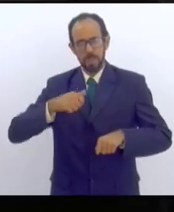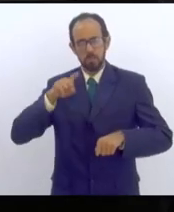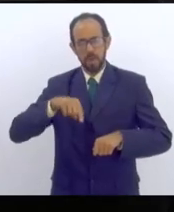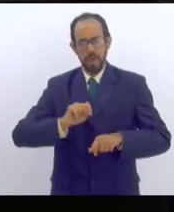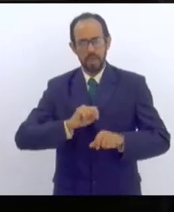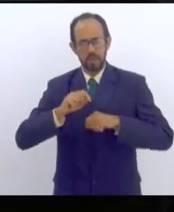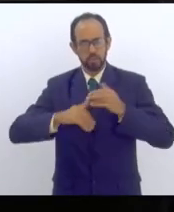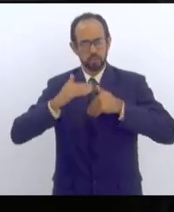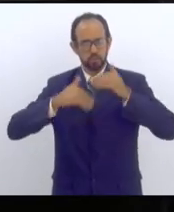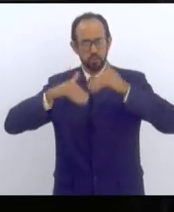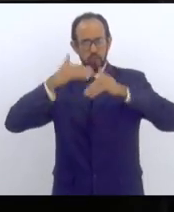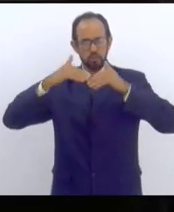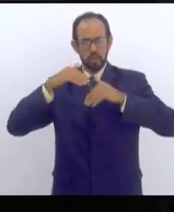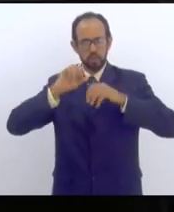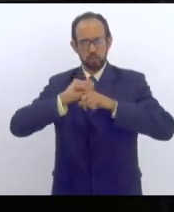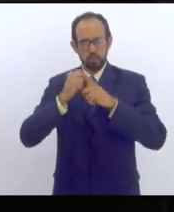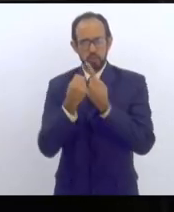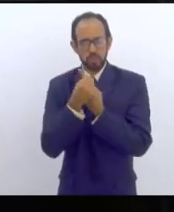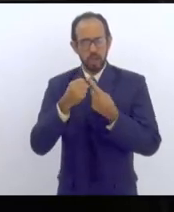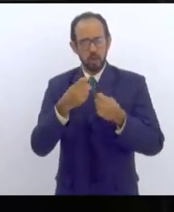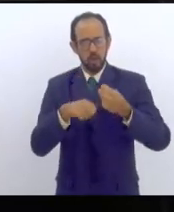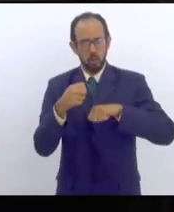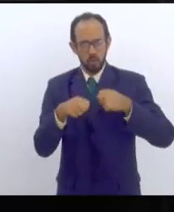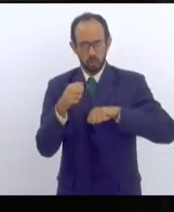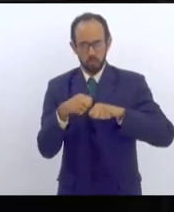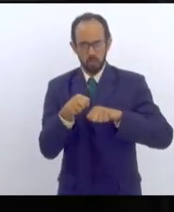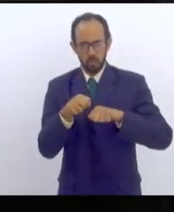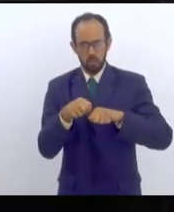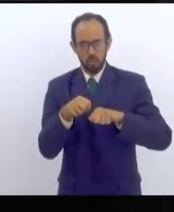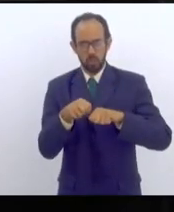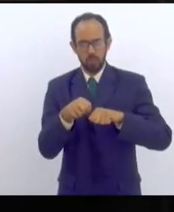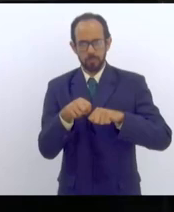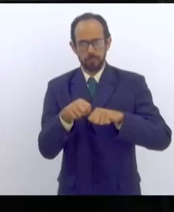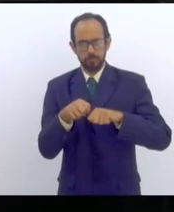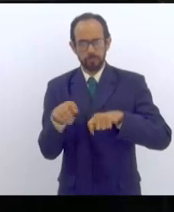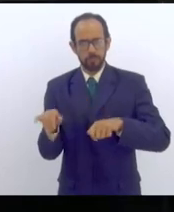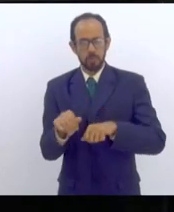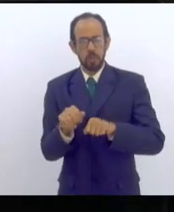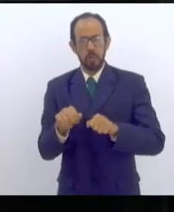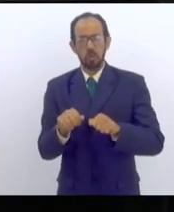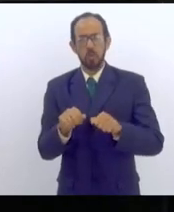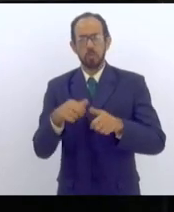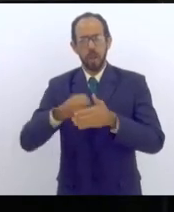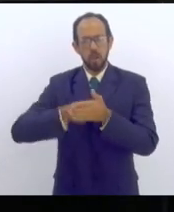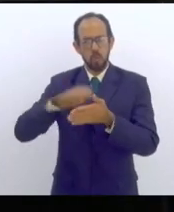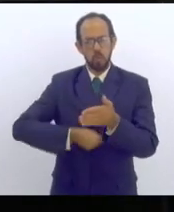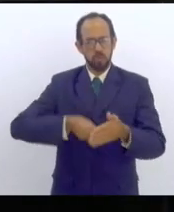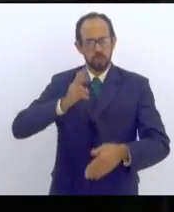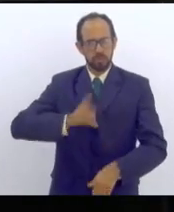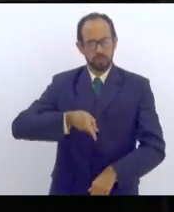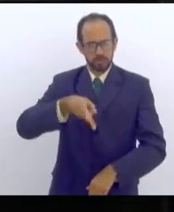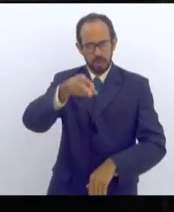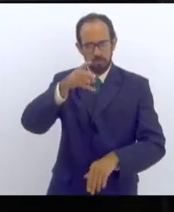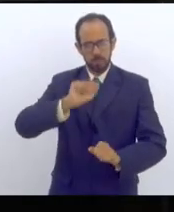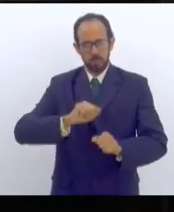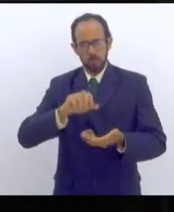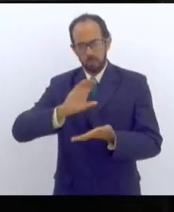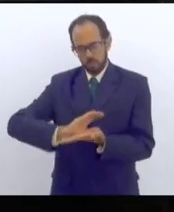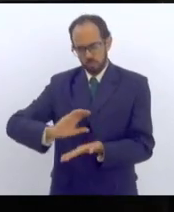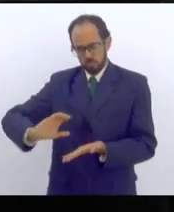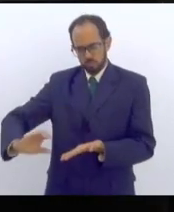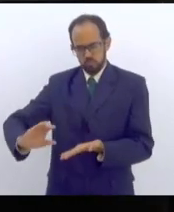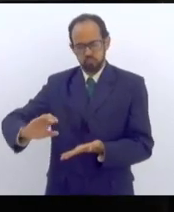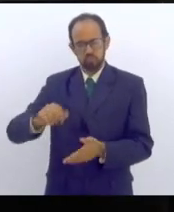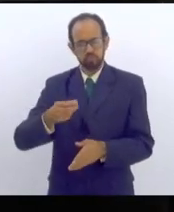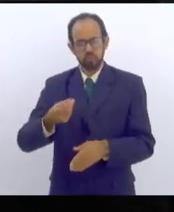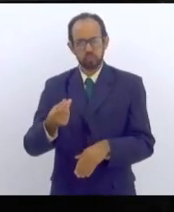de desenvolvimento social e econômico, através de uma luta constante por um maior aporte de recursos